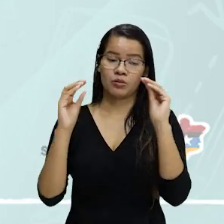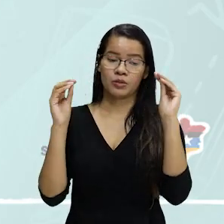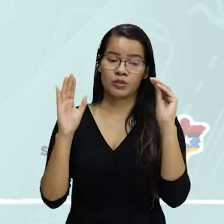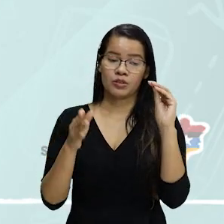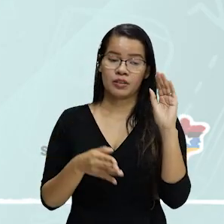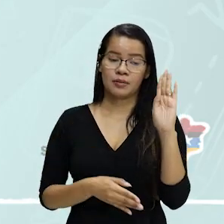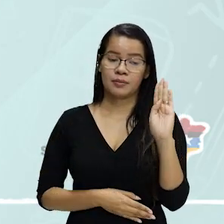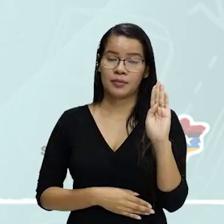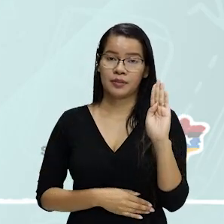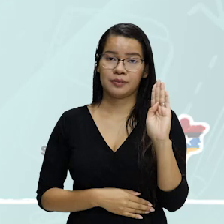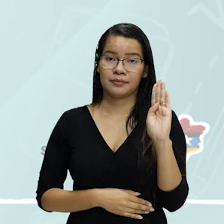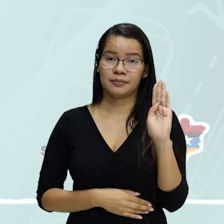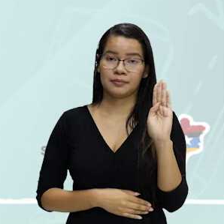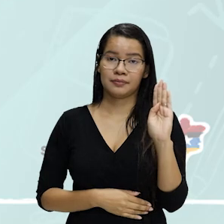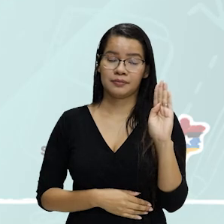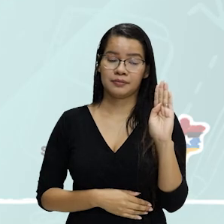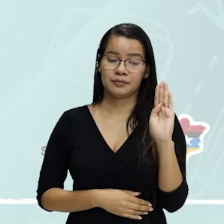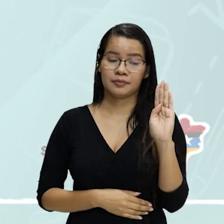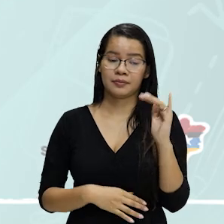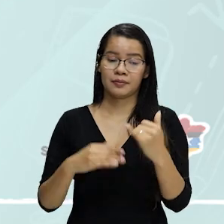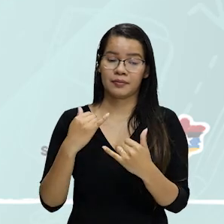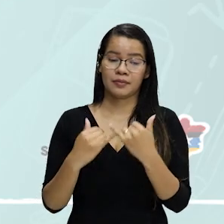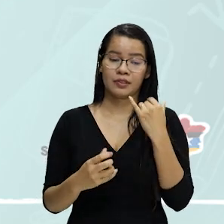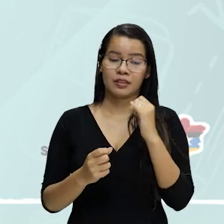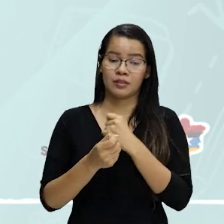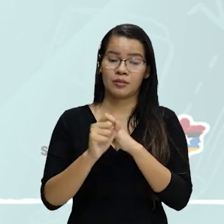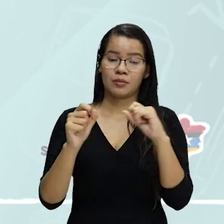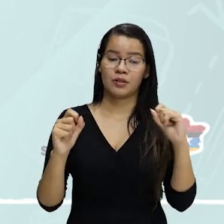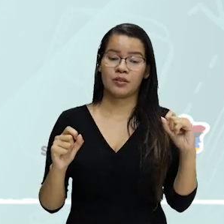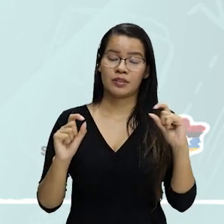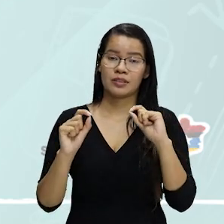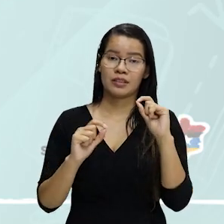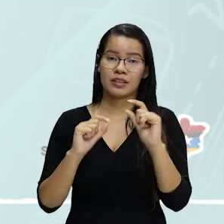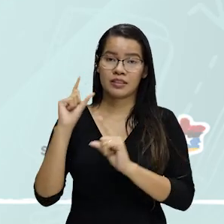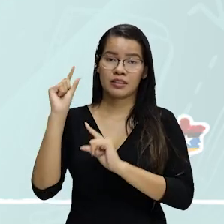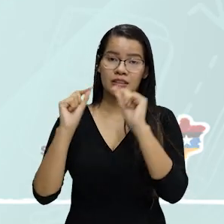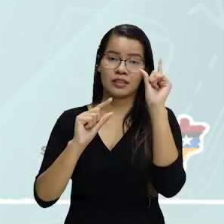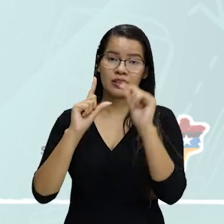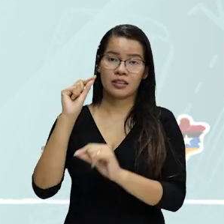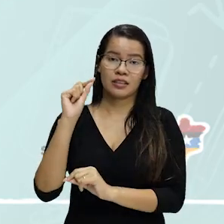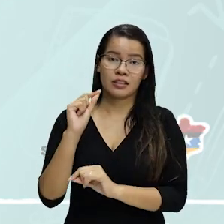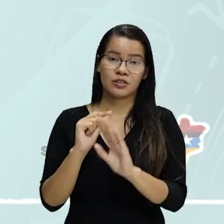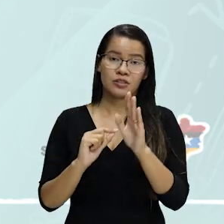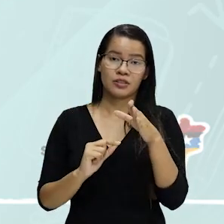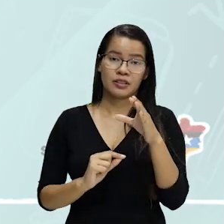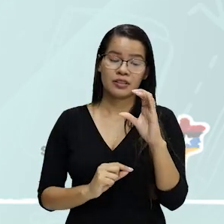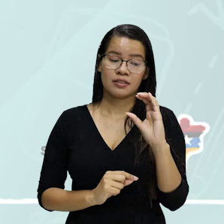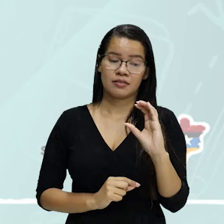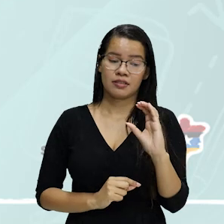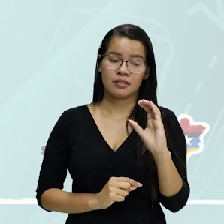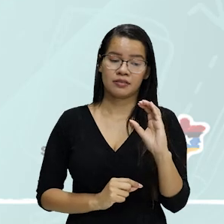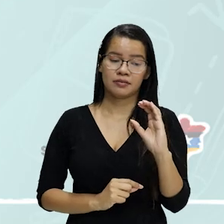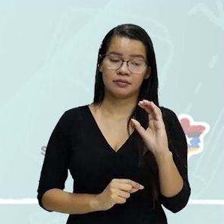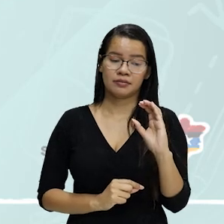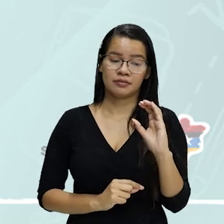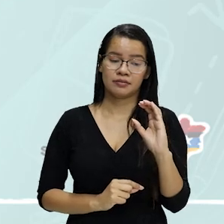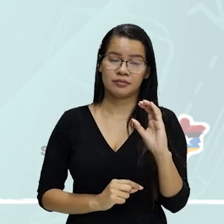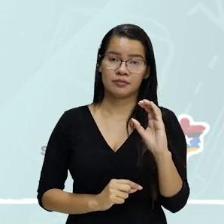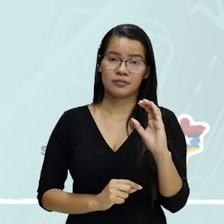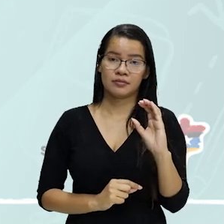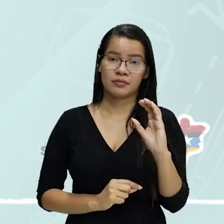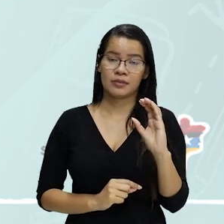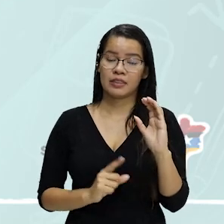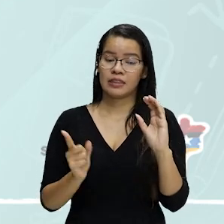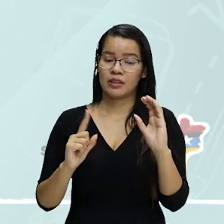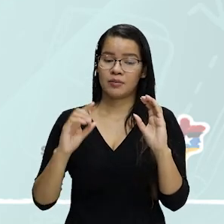Os planetas pareciam maiores que as estrelas. Letra C. Os planetas não